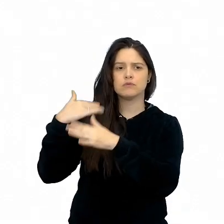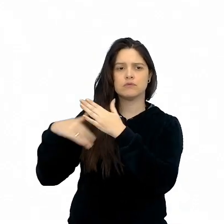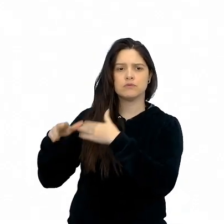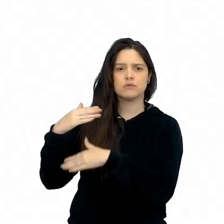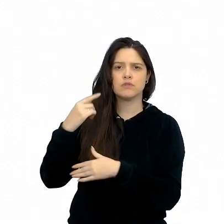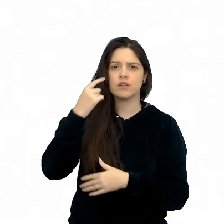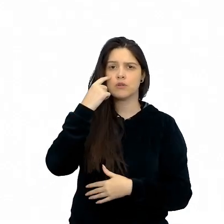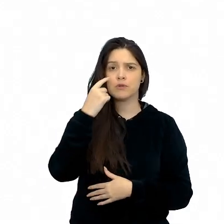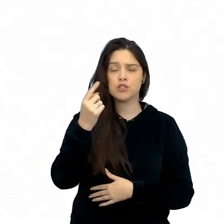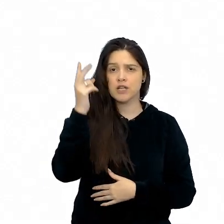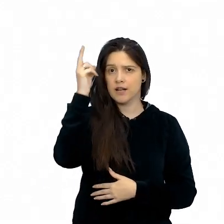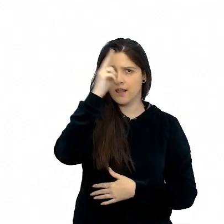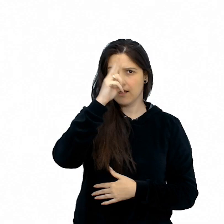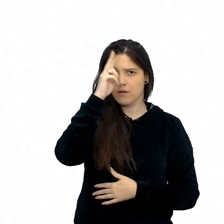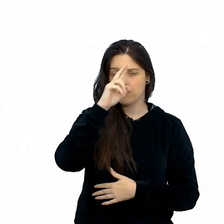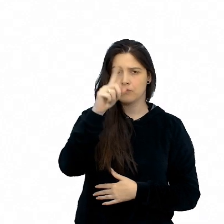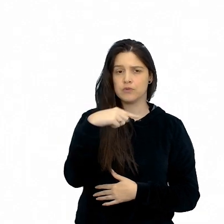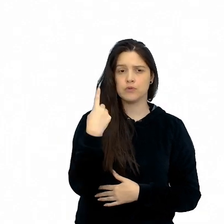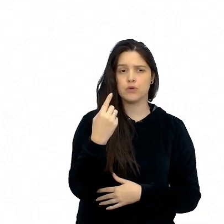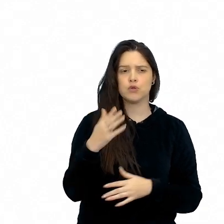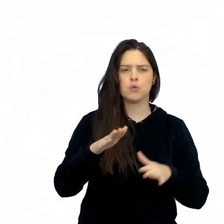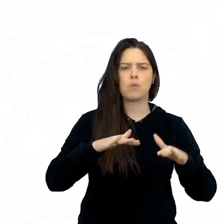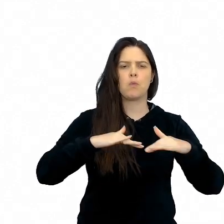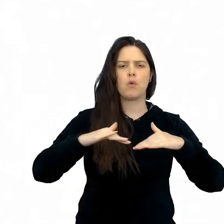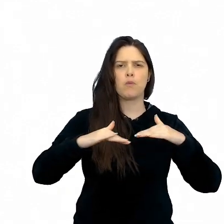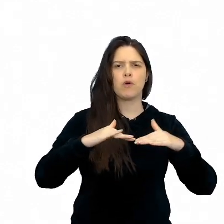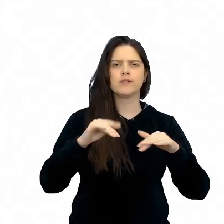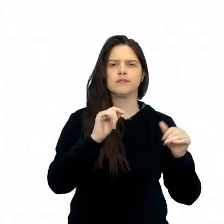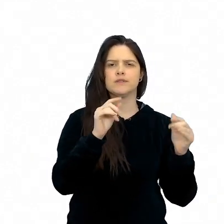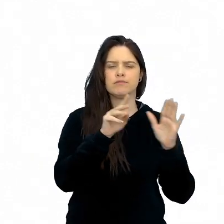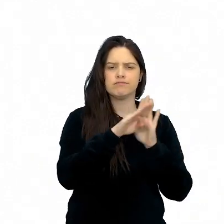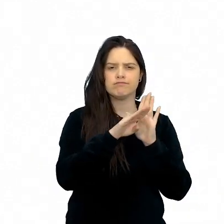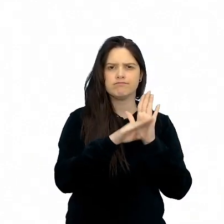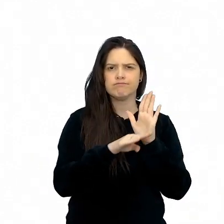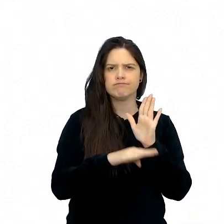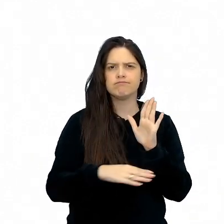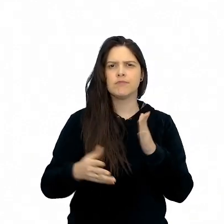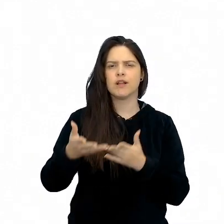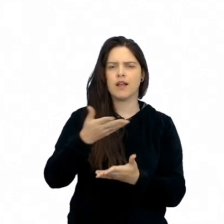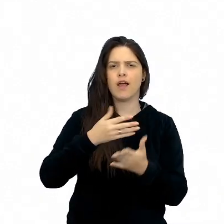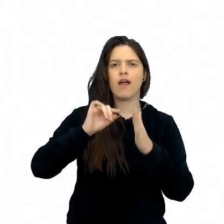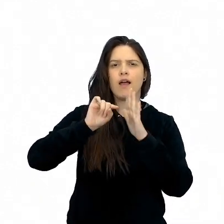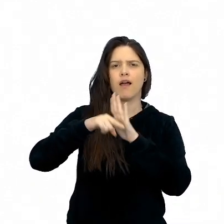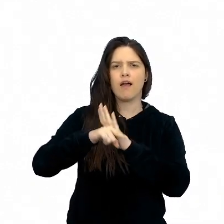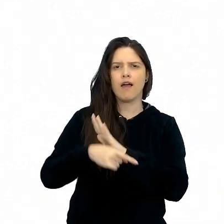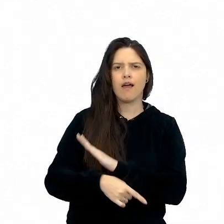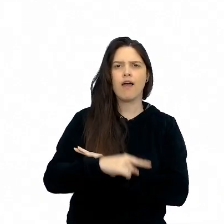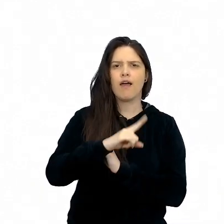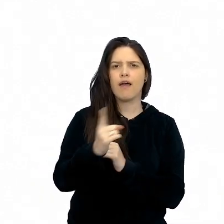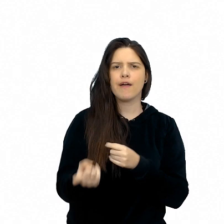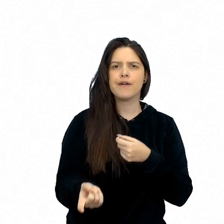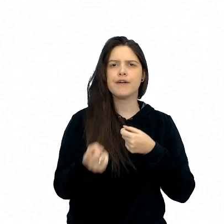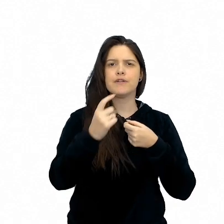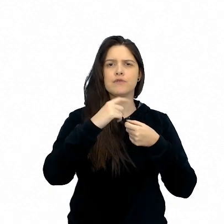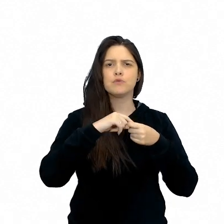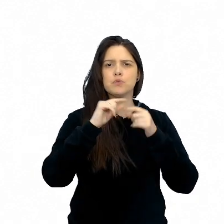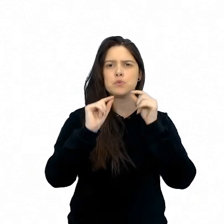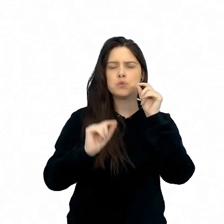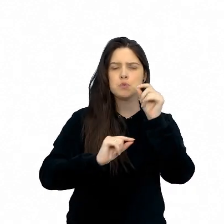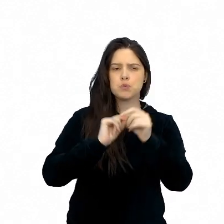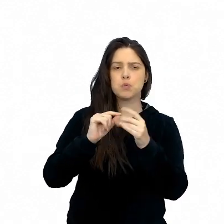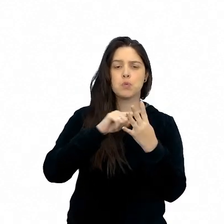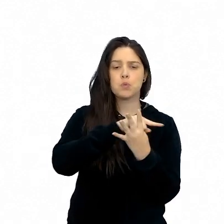para a gente lembrar dos nossos momentos desse programa de recuperação e aprofundamento, ele é formado por